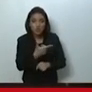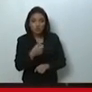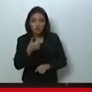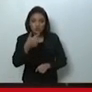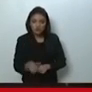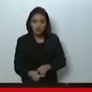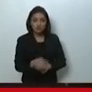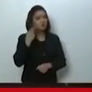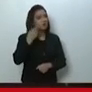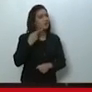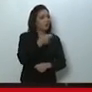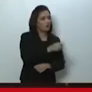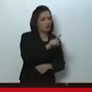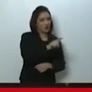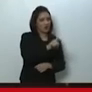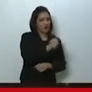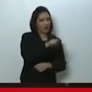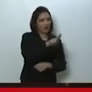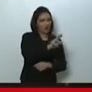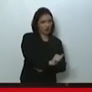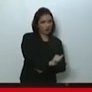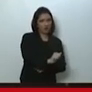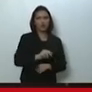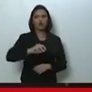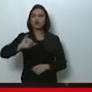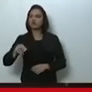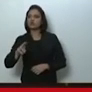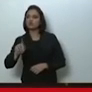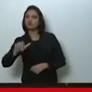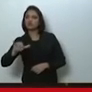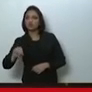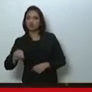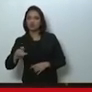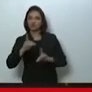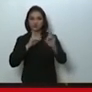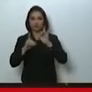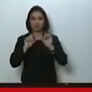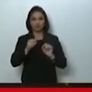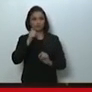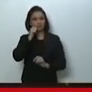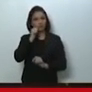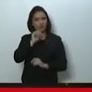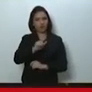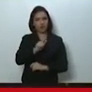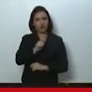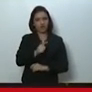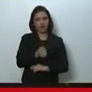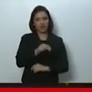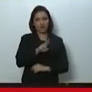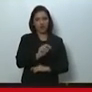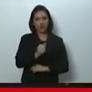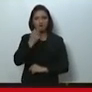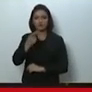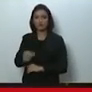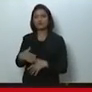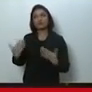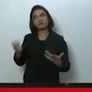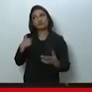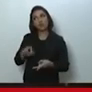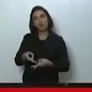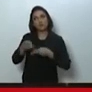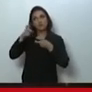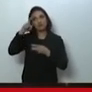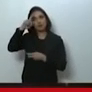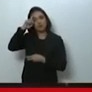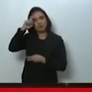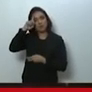Procuradores Laura tesli e Júlio Noronha discutiu-se Laura tezza Olá pessoal percebi que